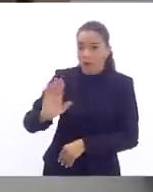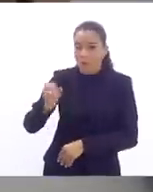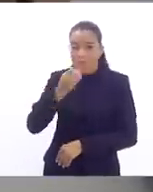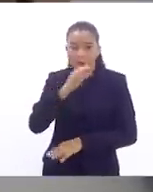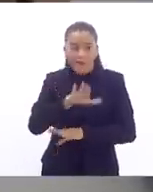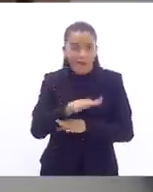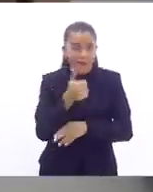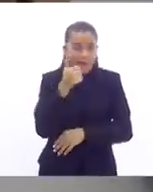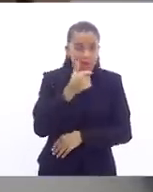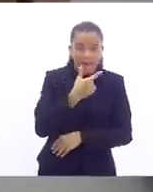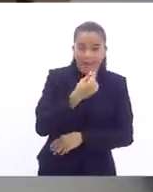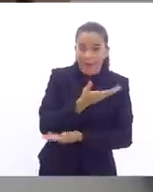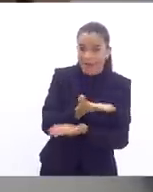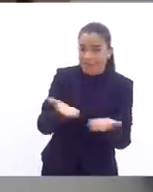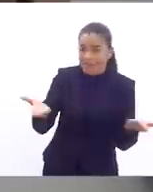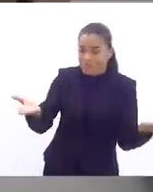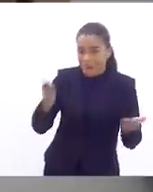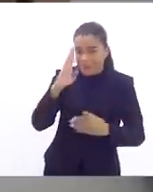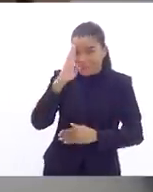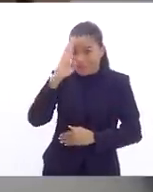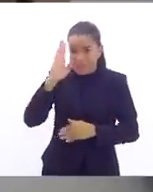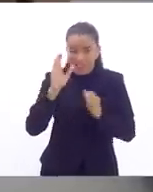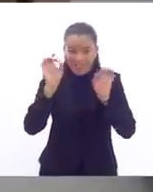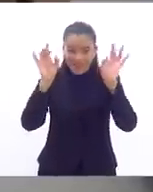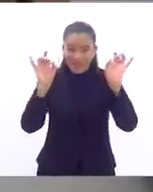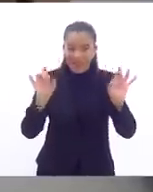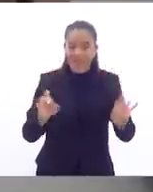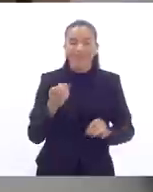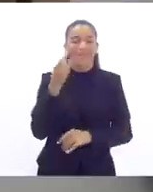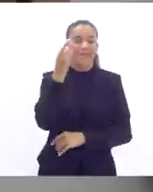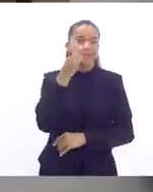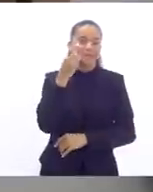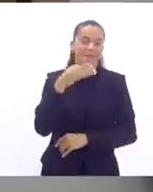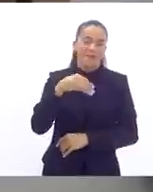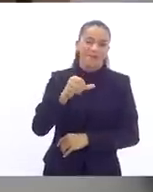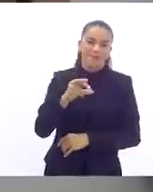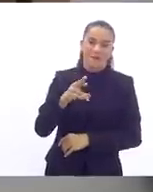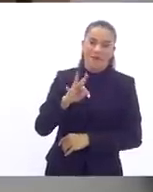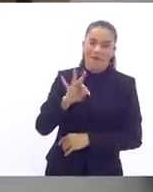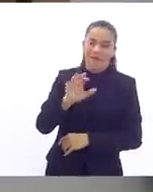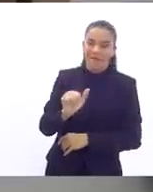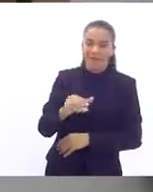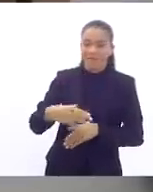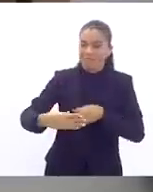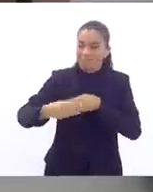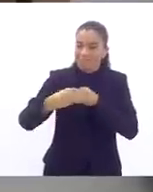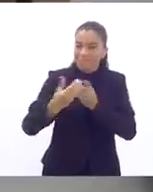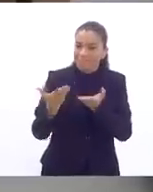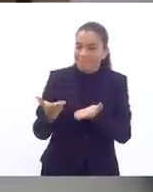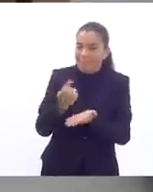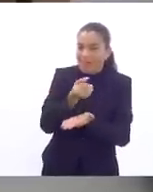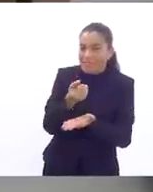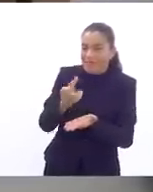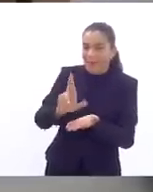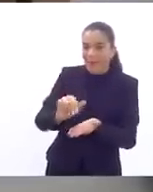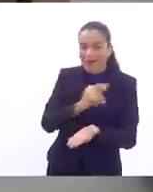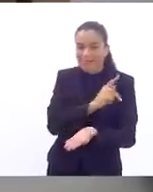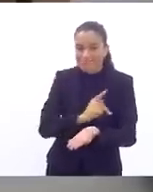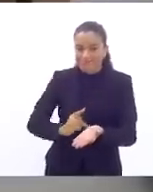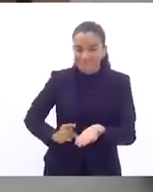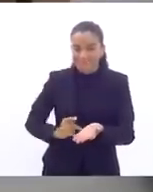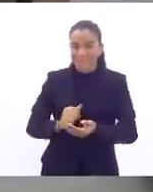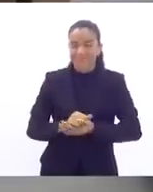a todos e todos boa tarde especialmente deputada Marta Rocha Quem é o cumprimento cumprimentando vossa excelência o cumprimento toda a mesa